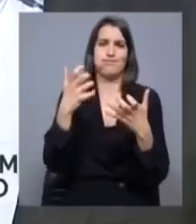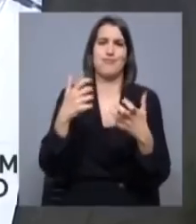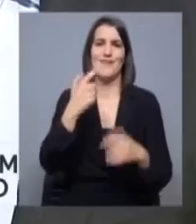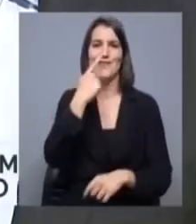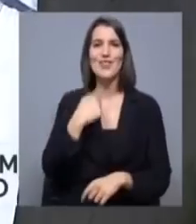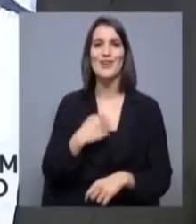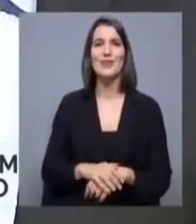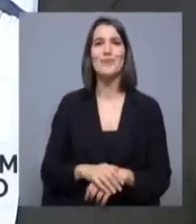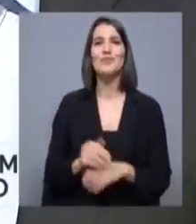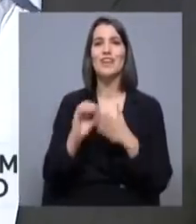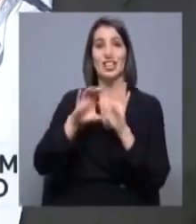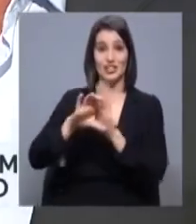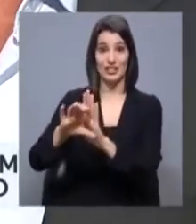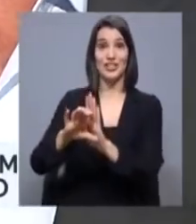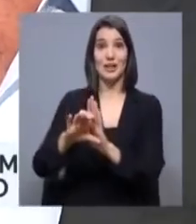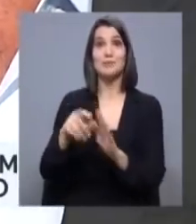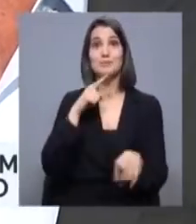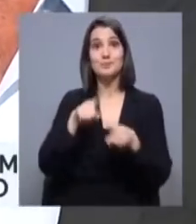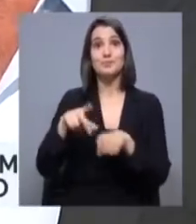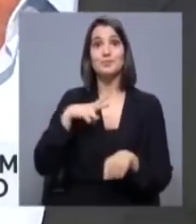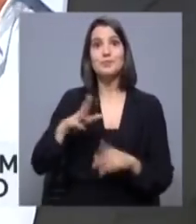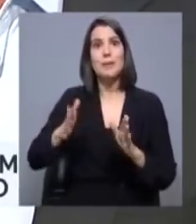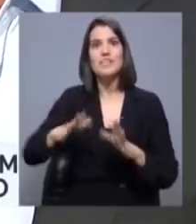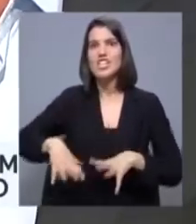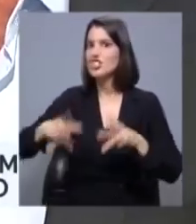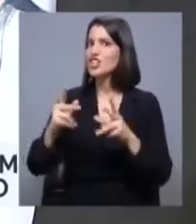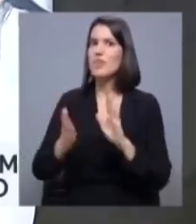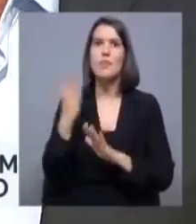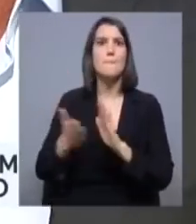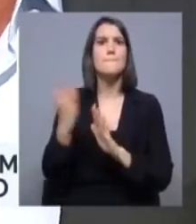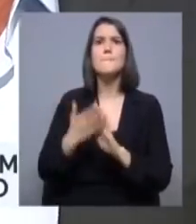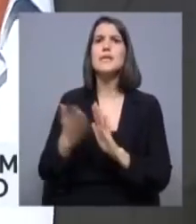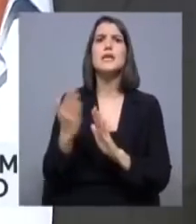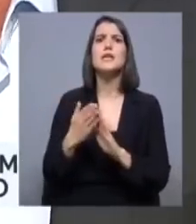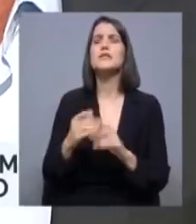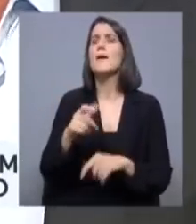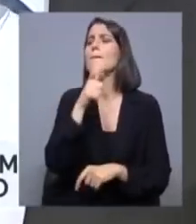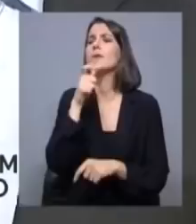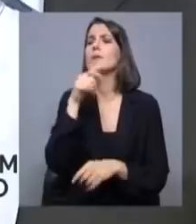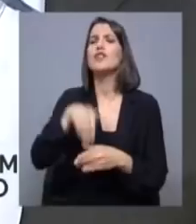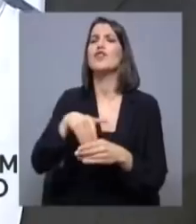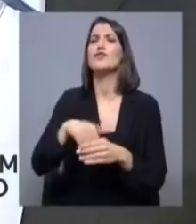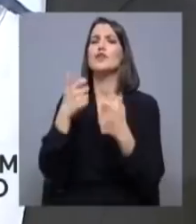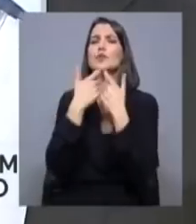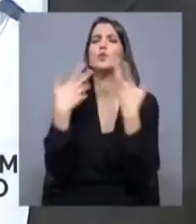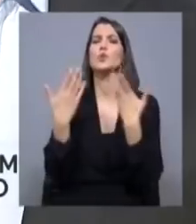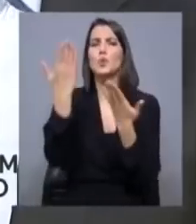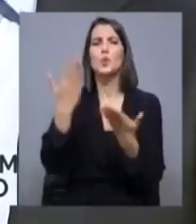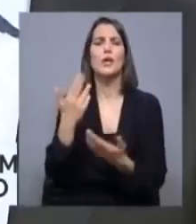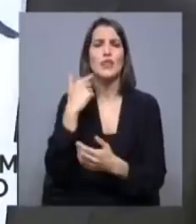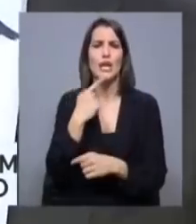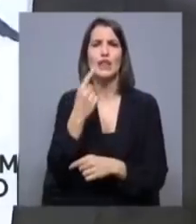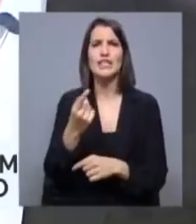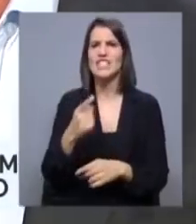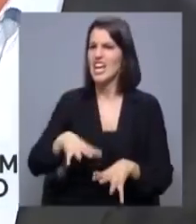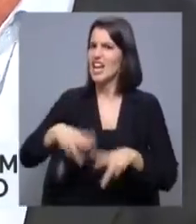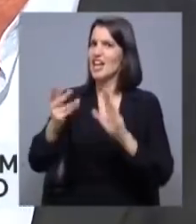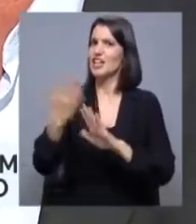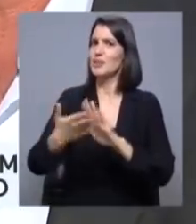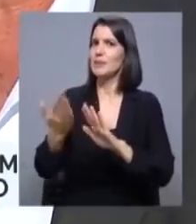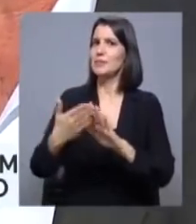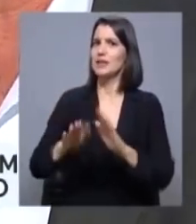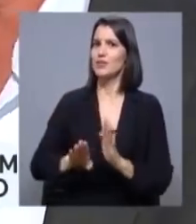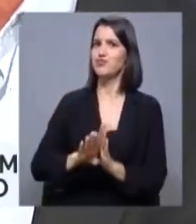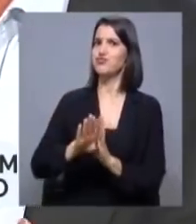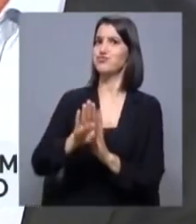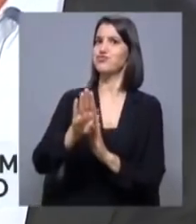chegar à Cena política portuguesa precisa crescer muito presta custo postar prometendo importante tudo que aí o André Ventura referiu a crescer depressa